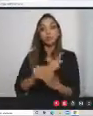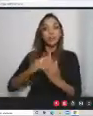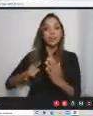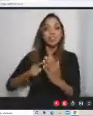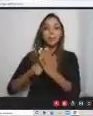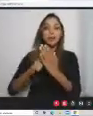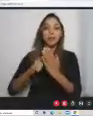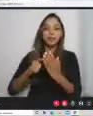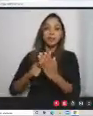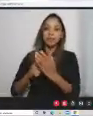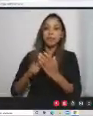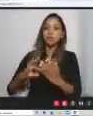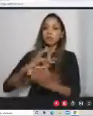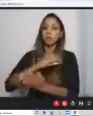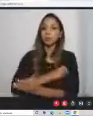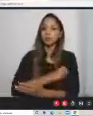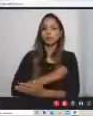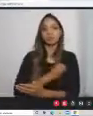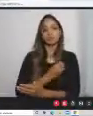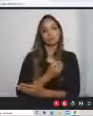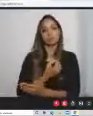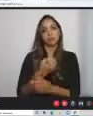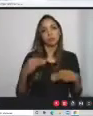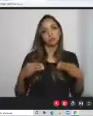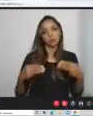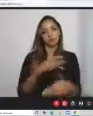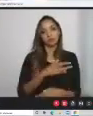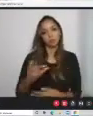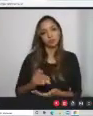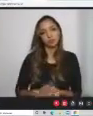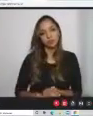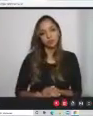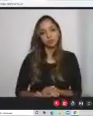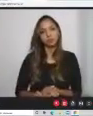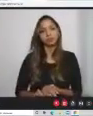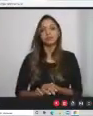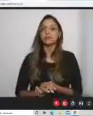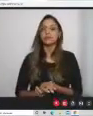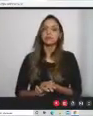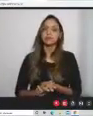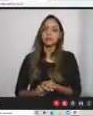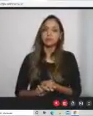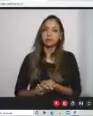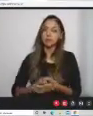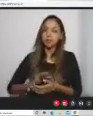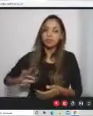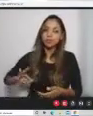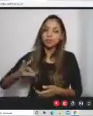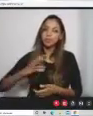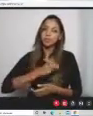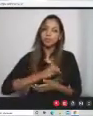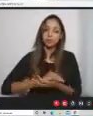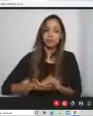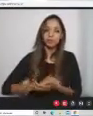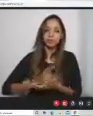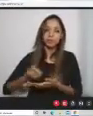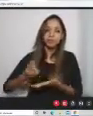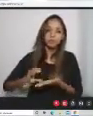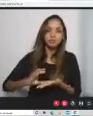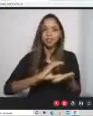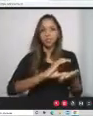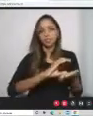vereador Diego falou, né? Vai acontecer de todas as os investimentos que tem a